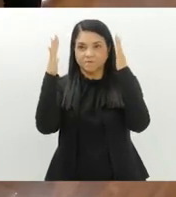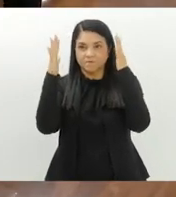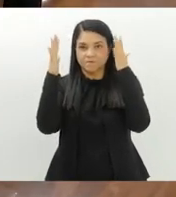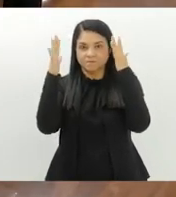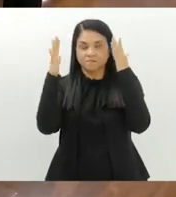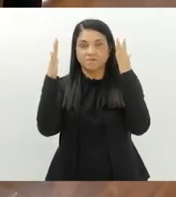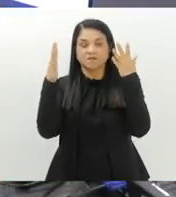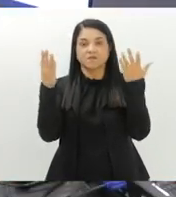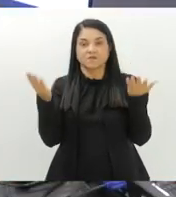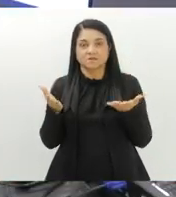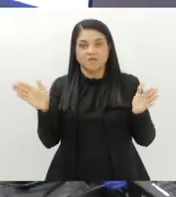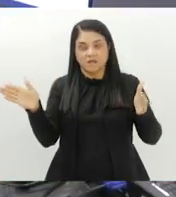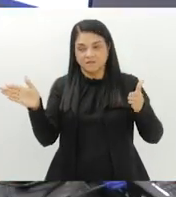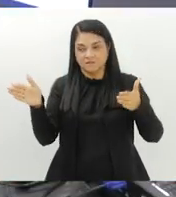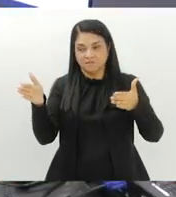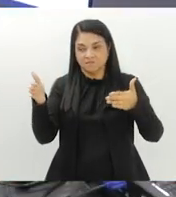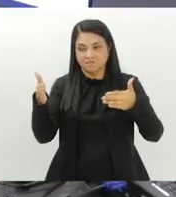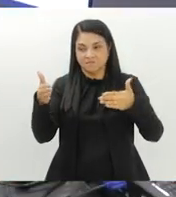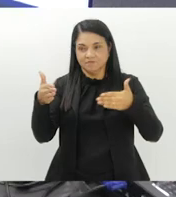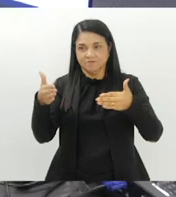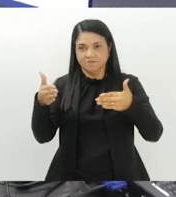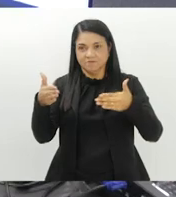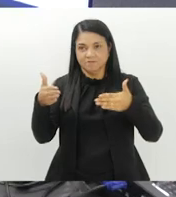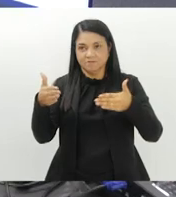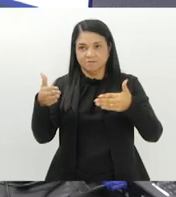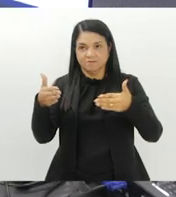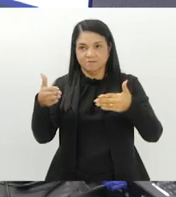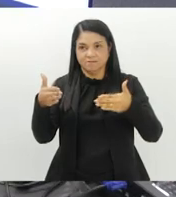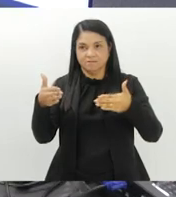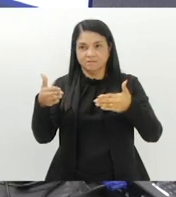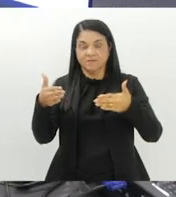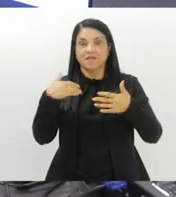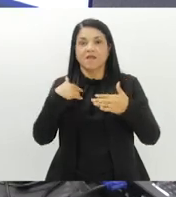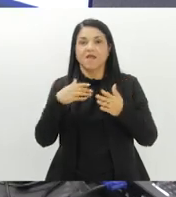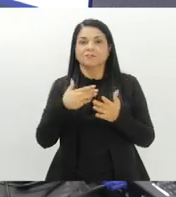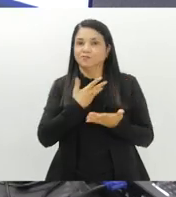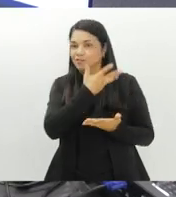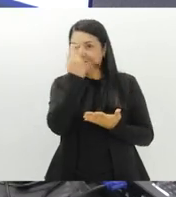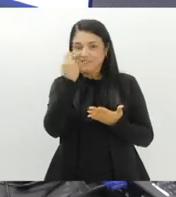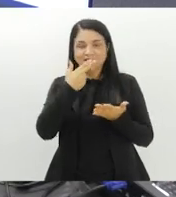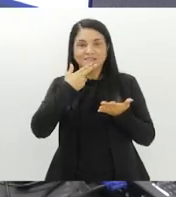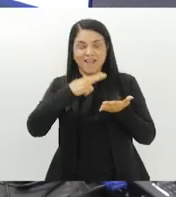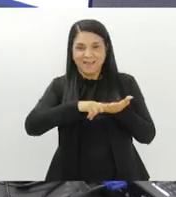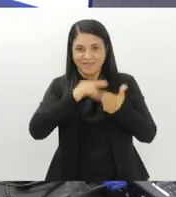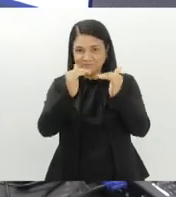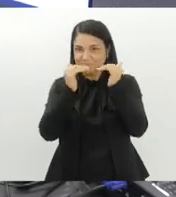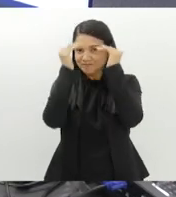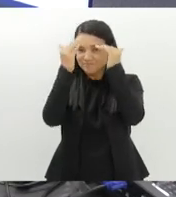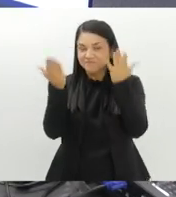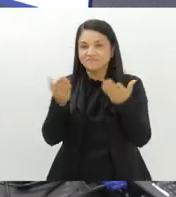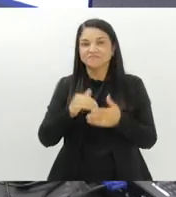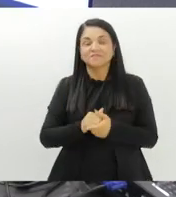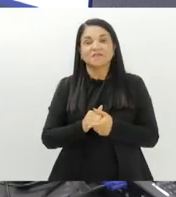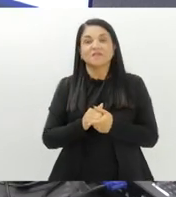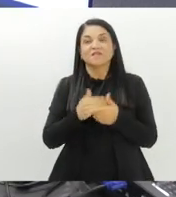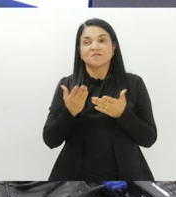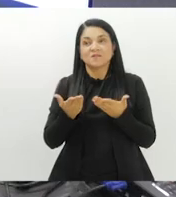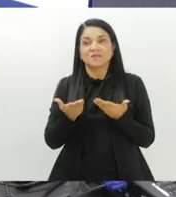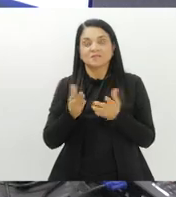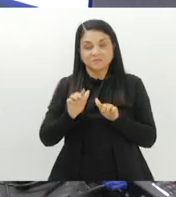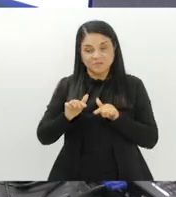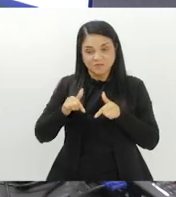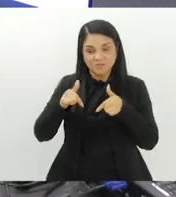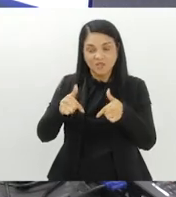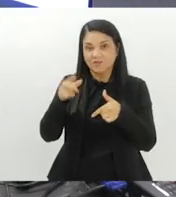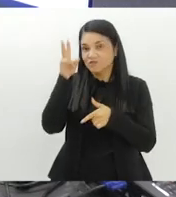Declaro, então, encerrada. Opa. Agora a carta. A carta. Então, para esse ato,